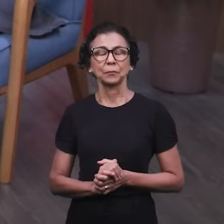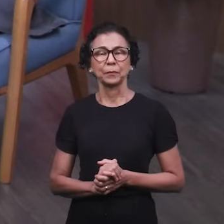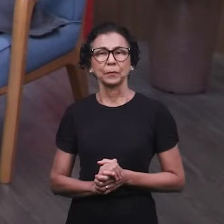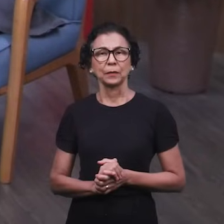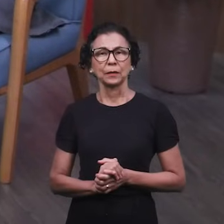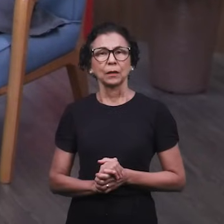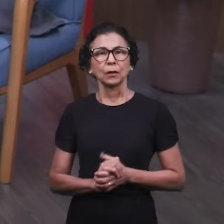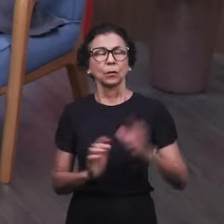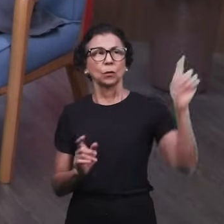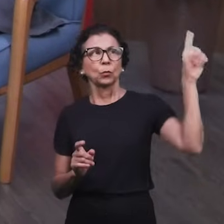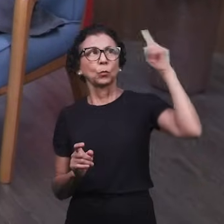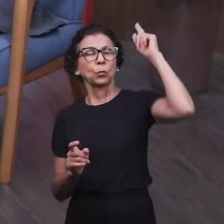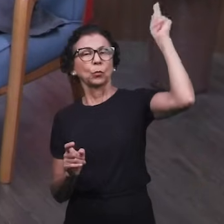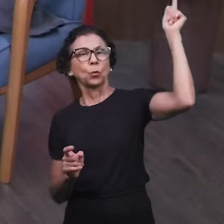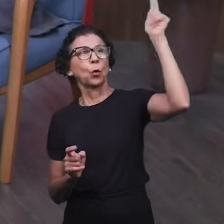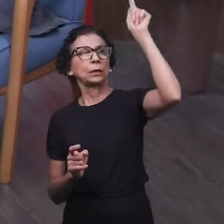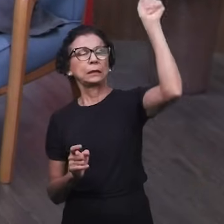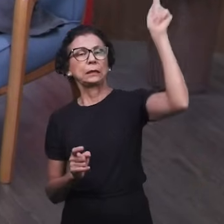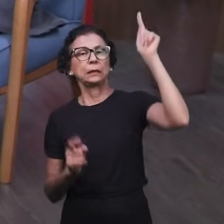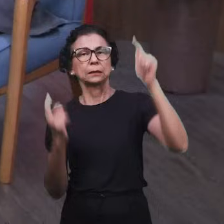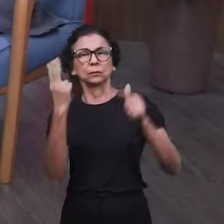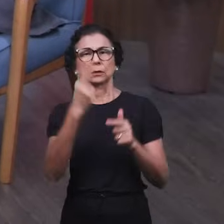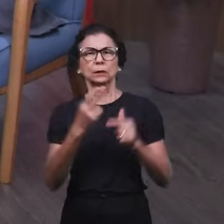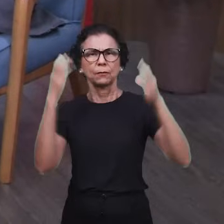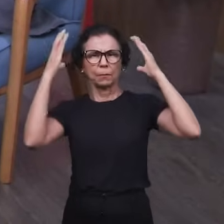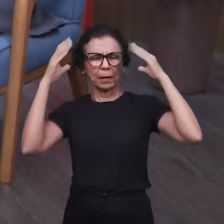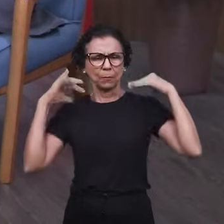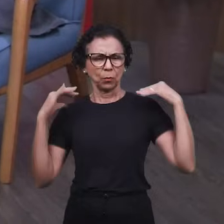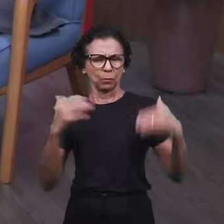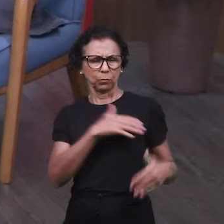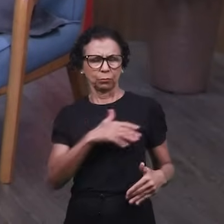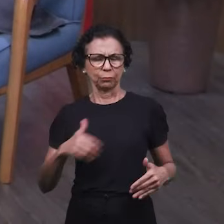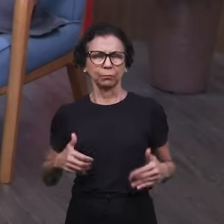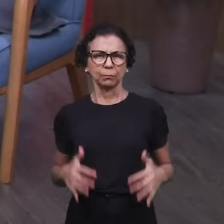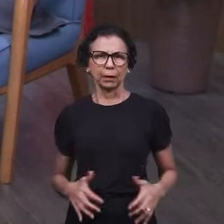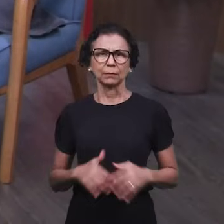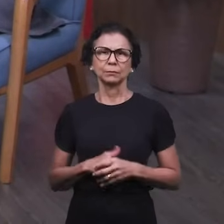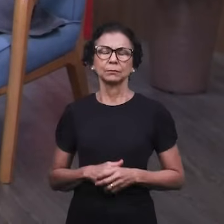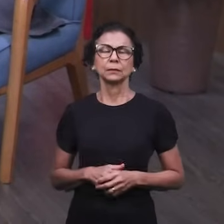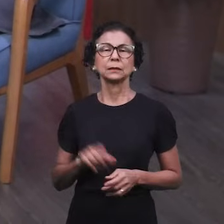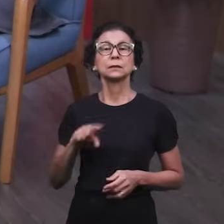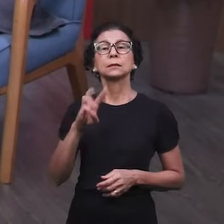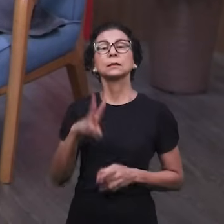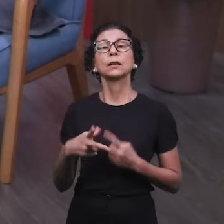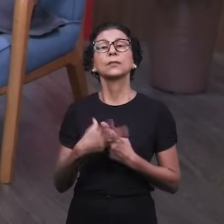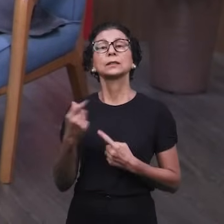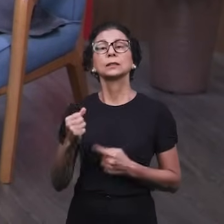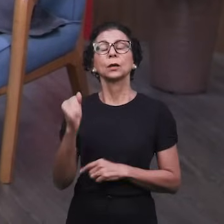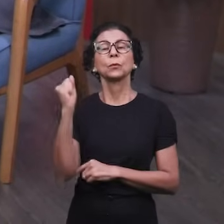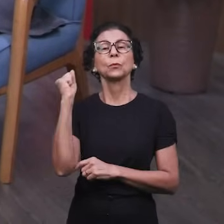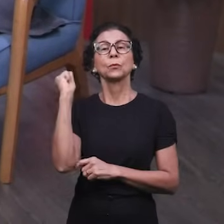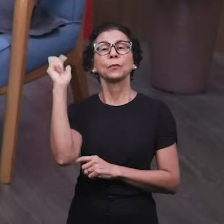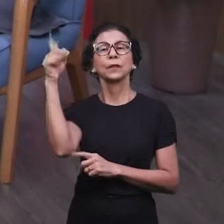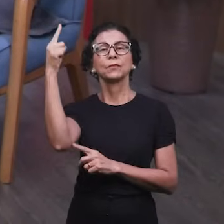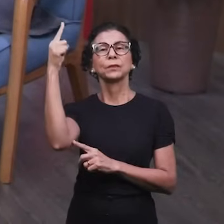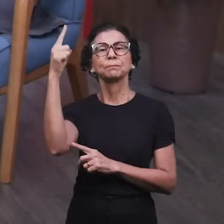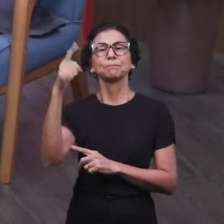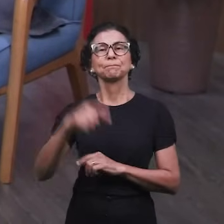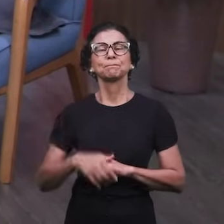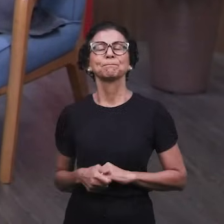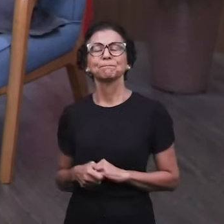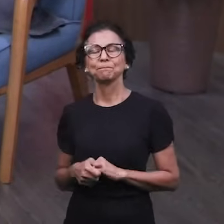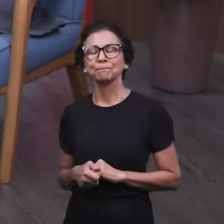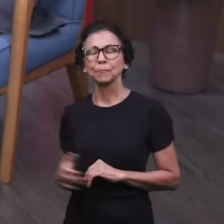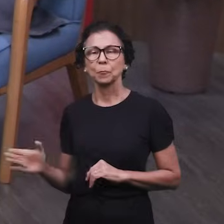do Senhor dos Exércitos. Fez menção do Senhor dos Exércitos. Amém. Quem venceu? Né? Davi venceu. Bom, vamos agora para a terceira